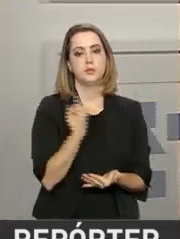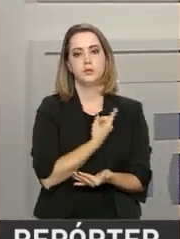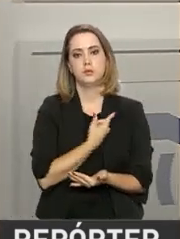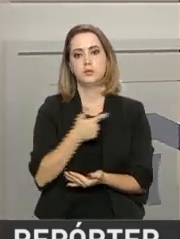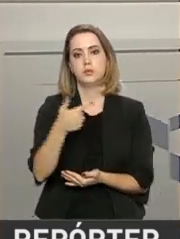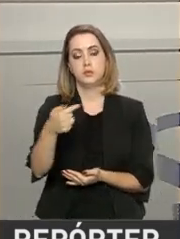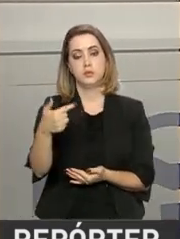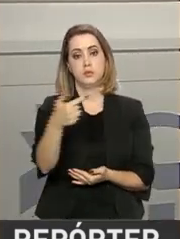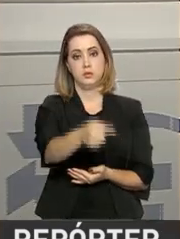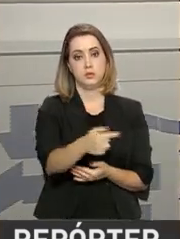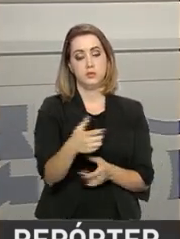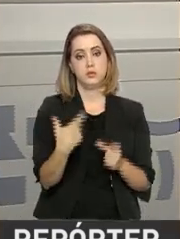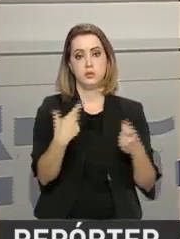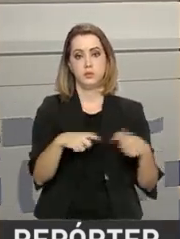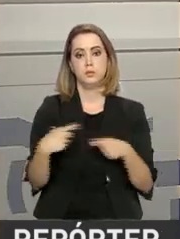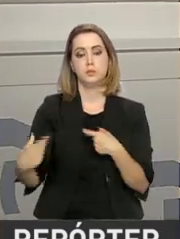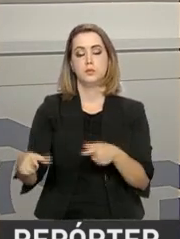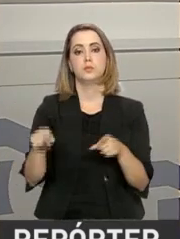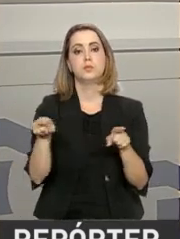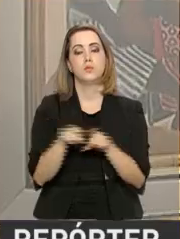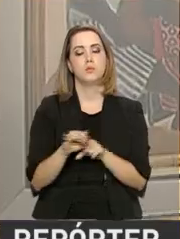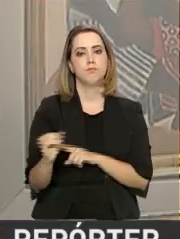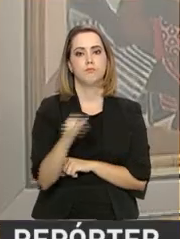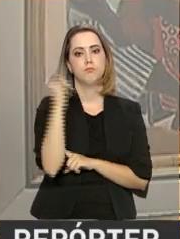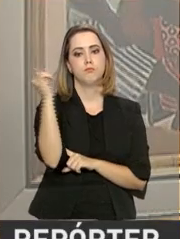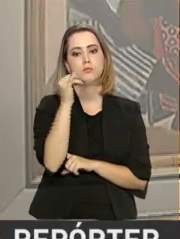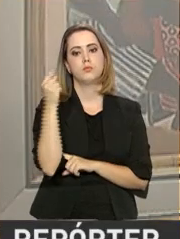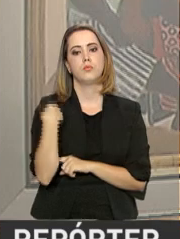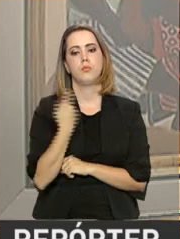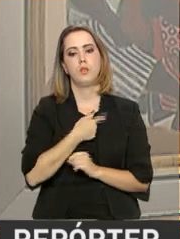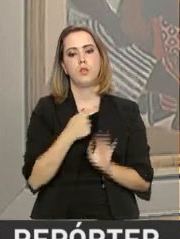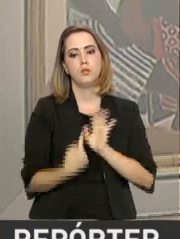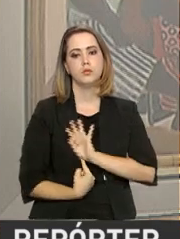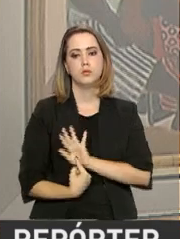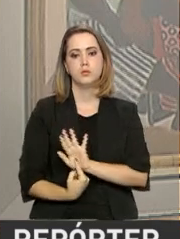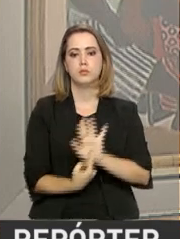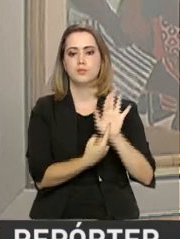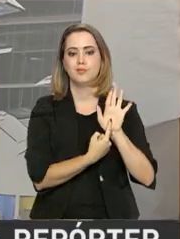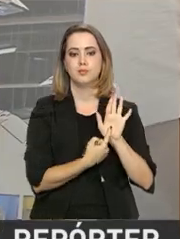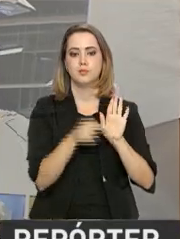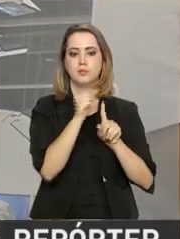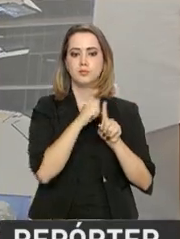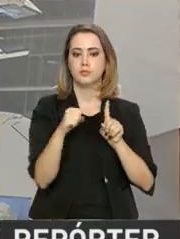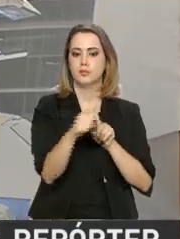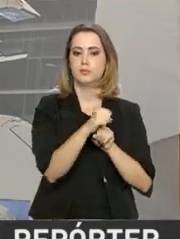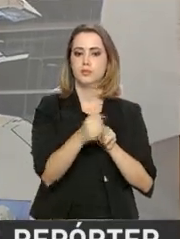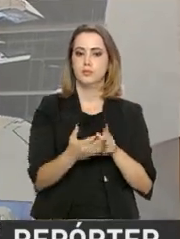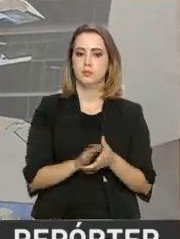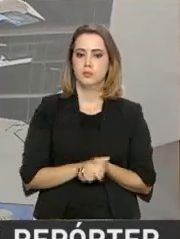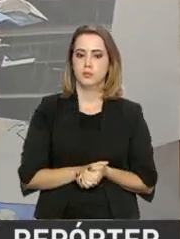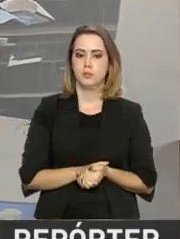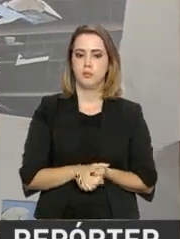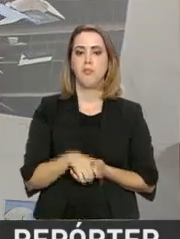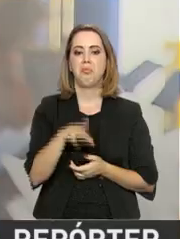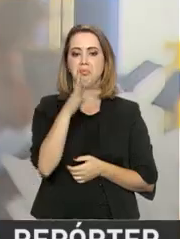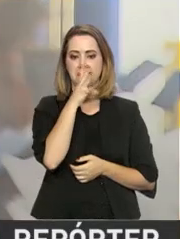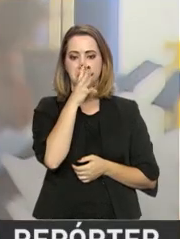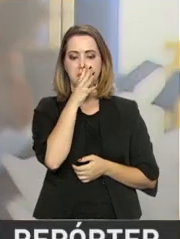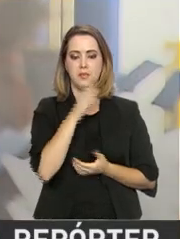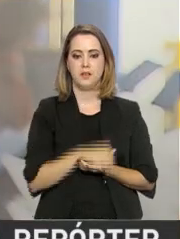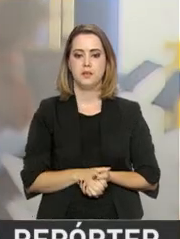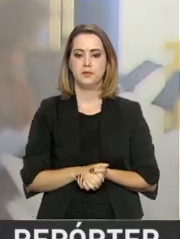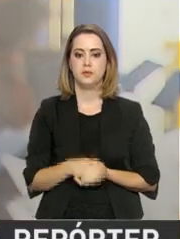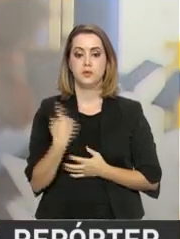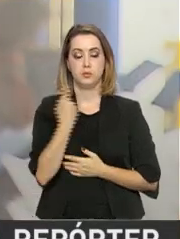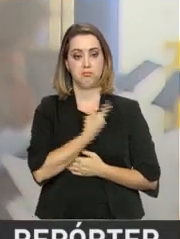77 obras de arte mais relevantes desse aco e colocando à disposição da sociedade e tem gente que aprovou a novidade nos